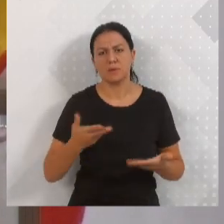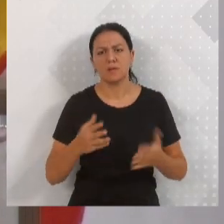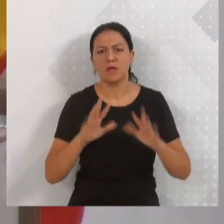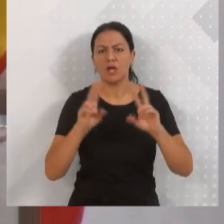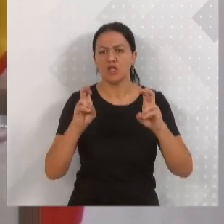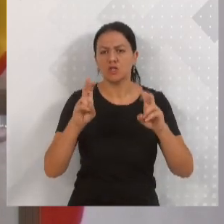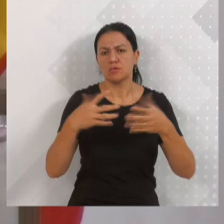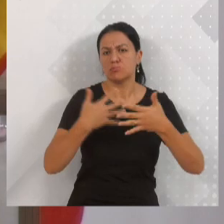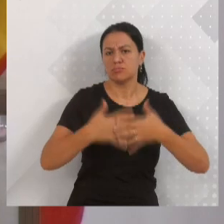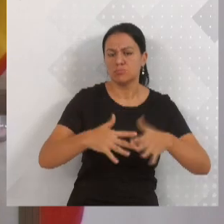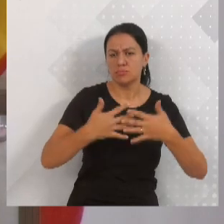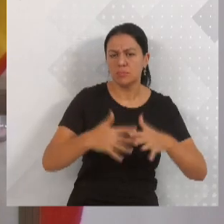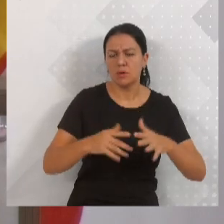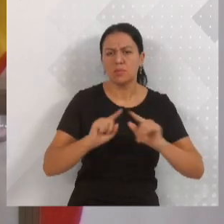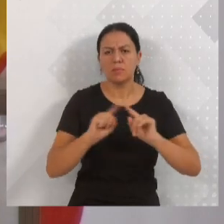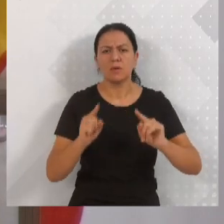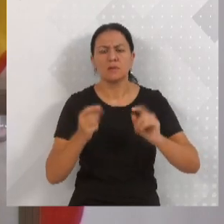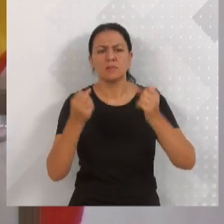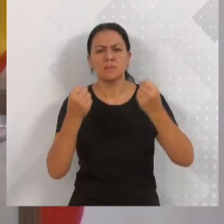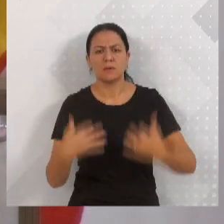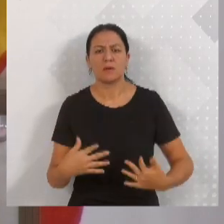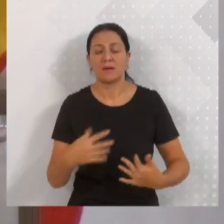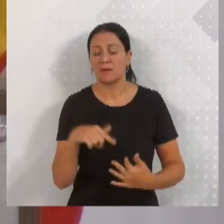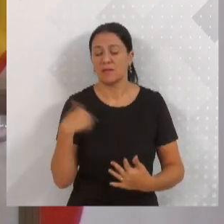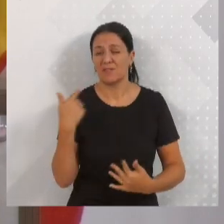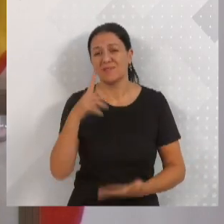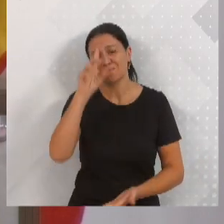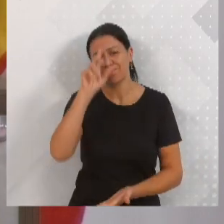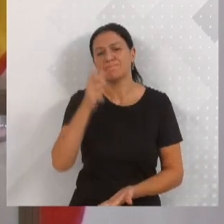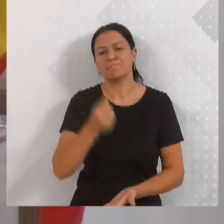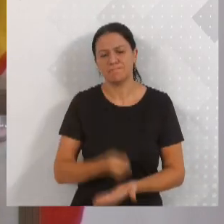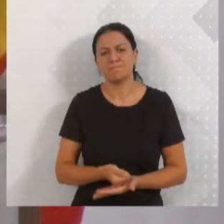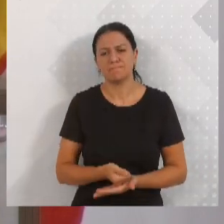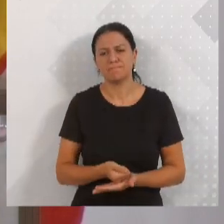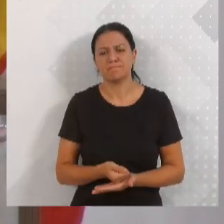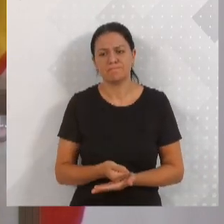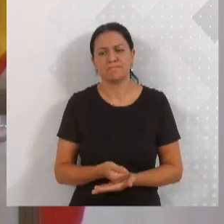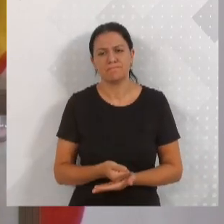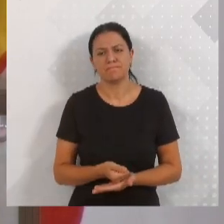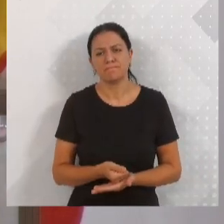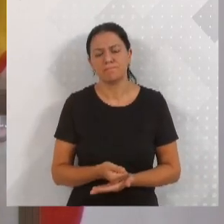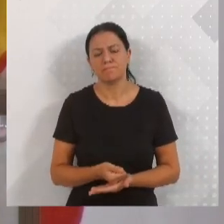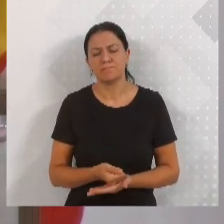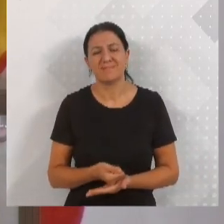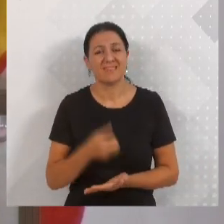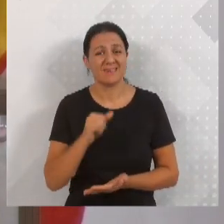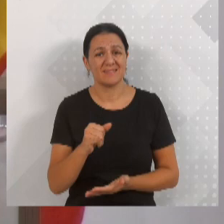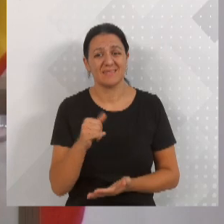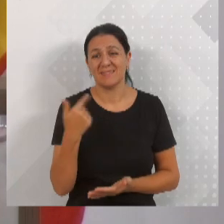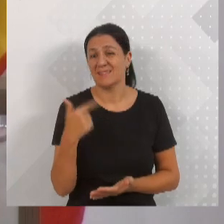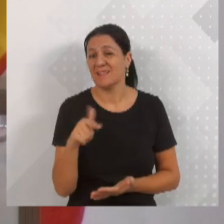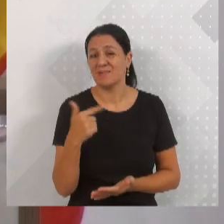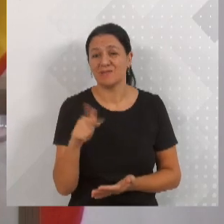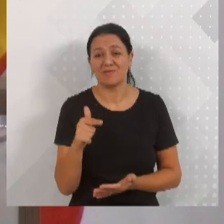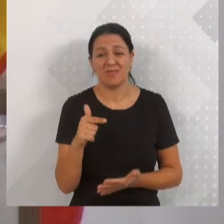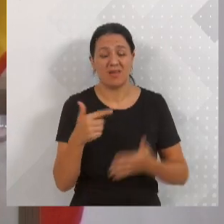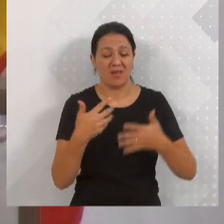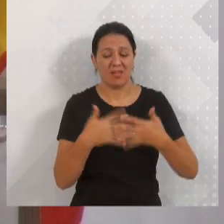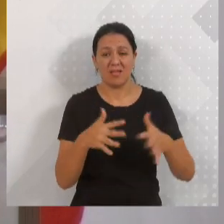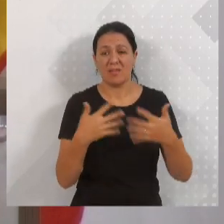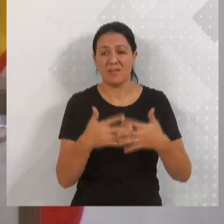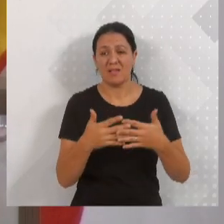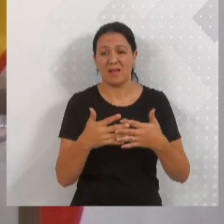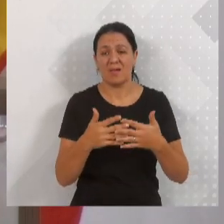dizer que temos a convicção de que se não temos os terminais mais